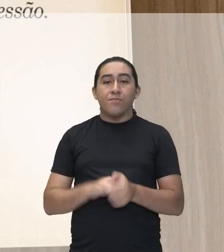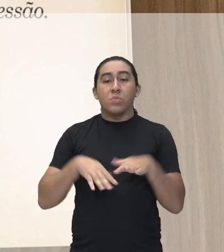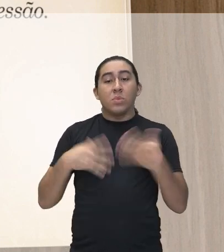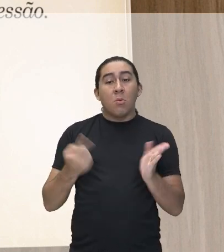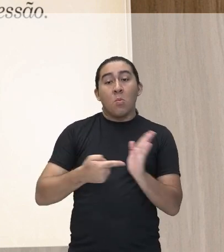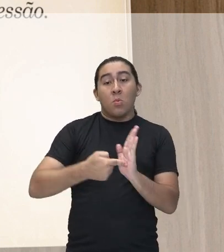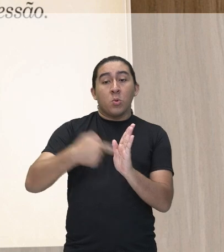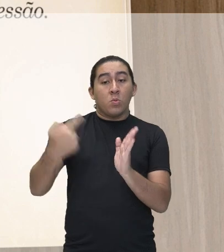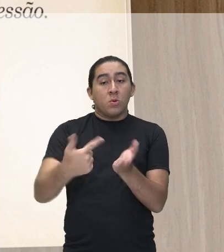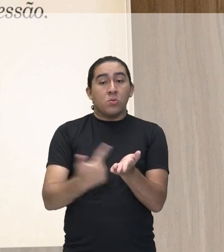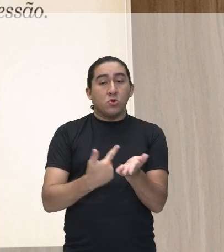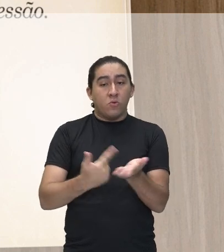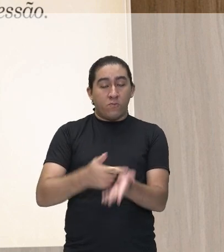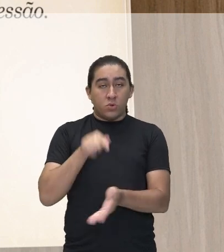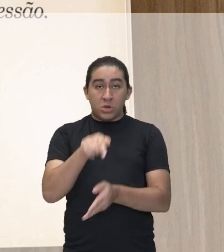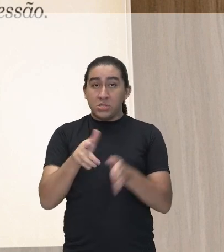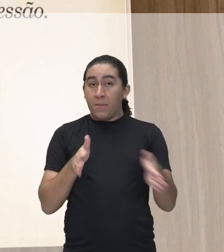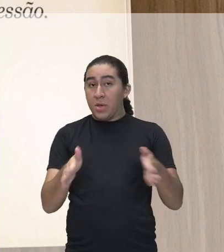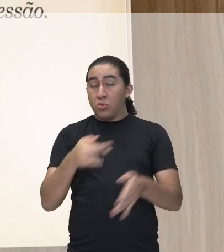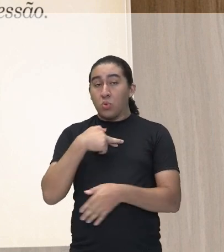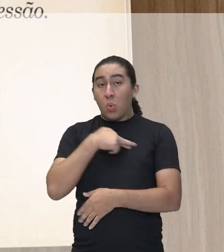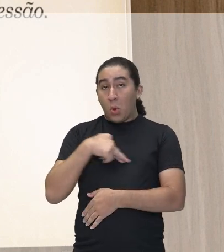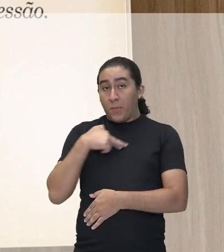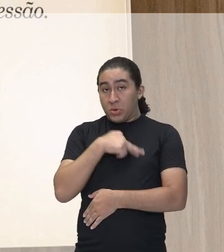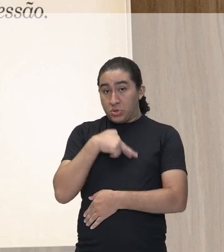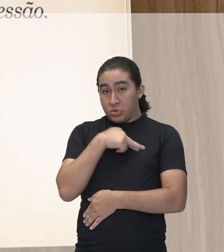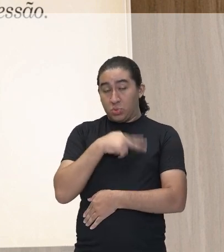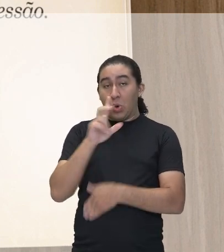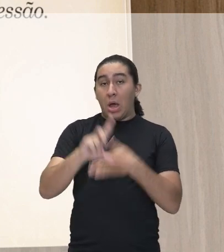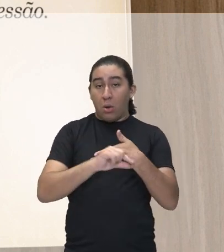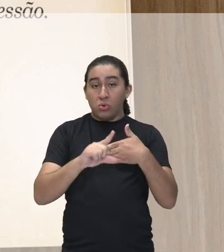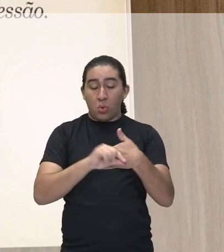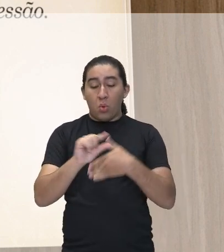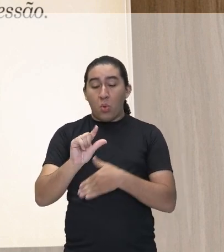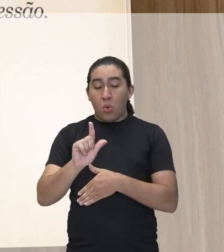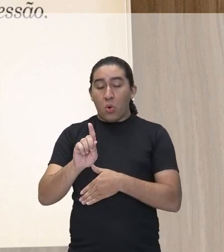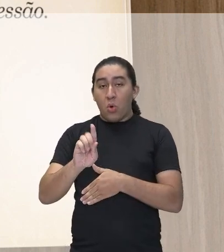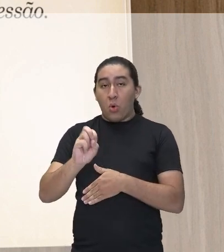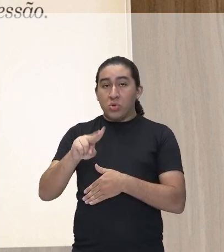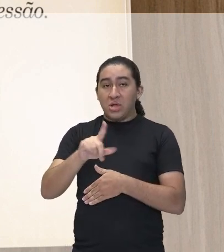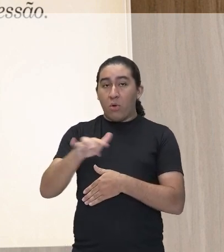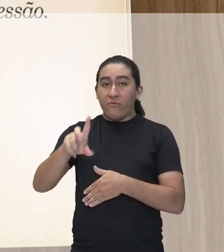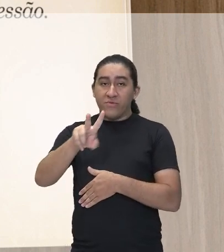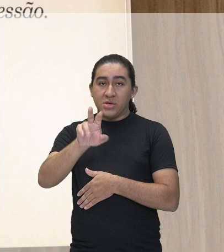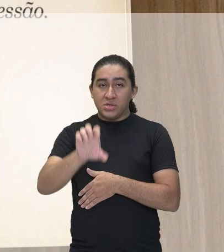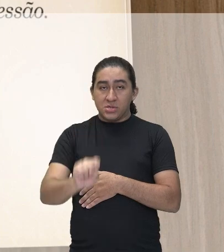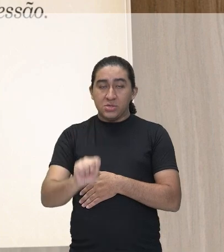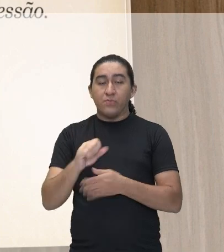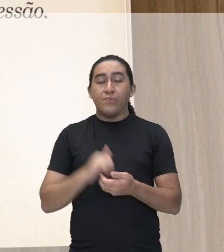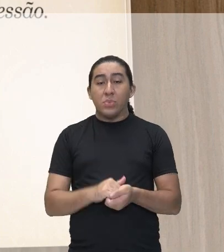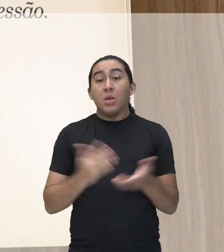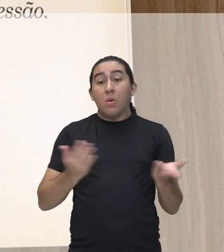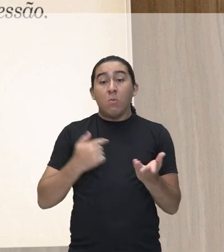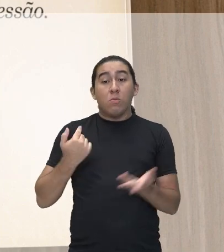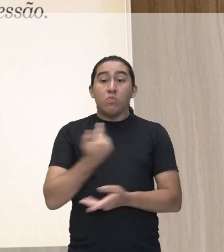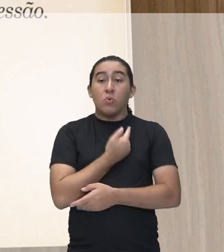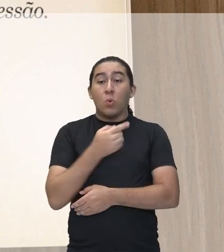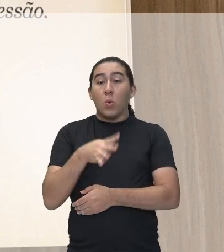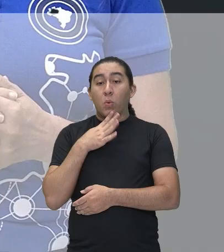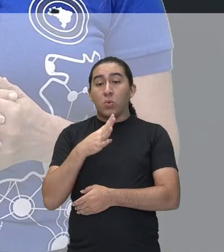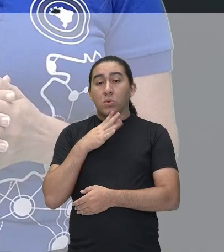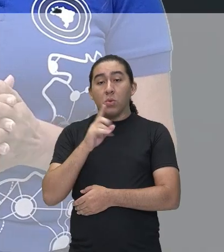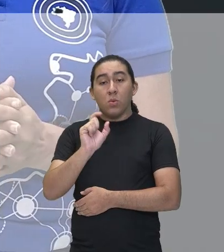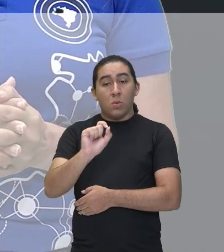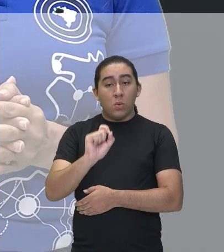do romantismo, né? Gonçalves de Magalhães que trouxe, e agora a gente vai conhecer, né,